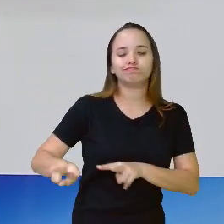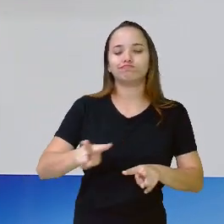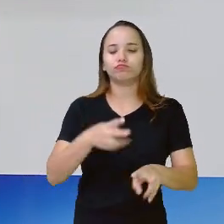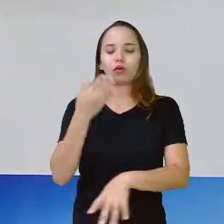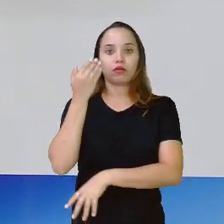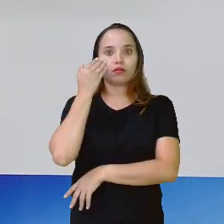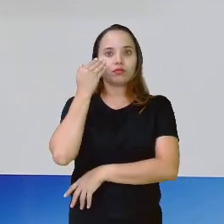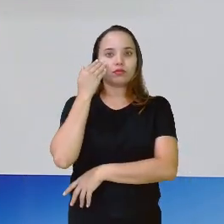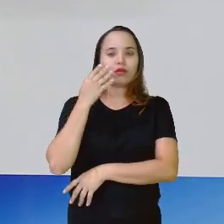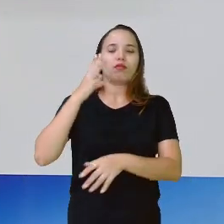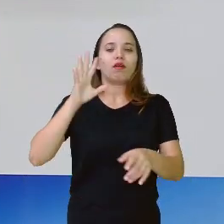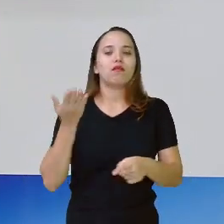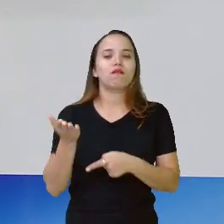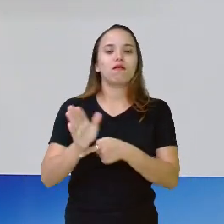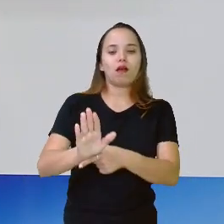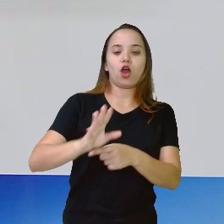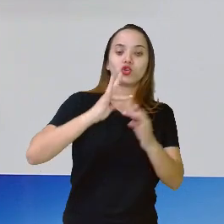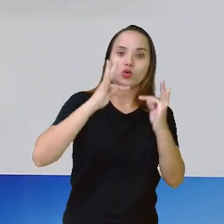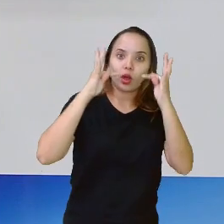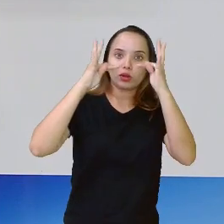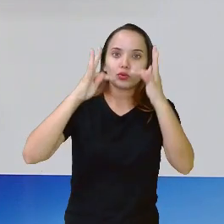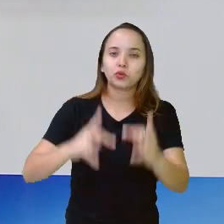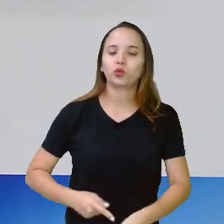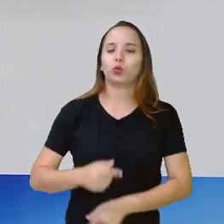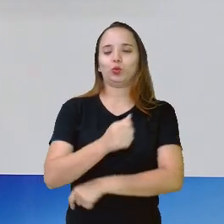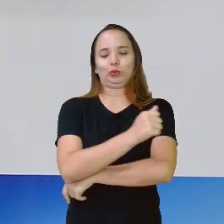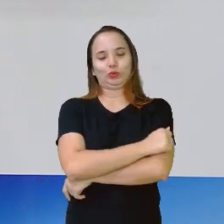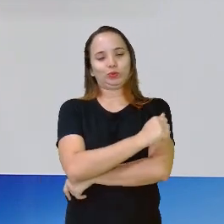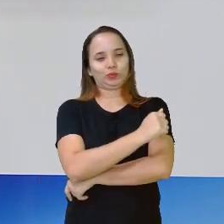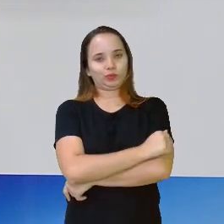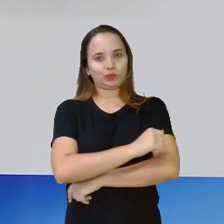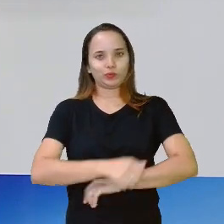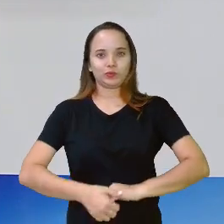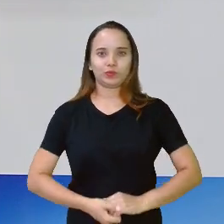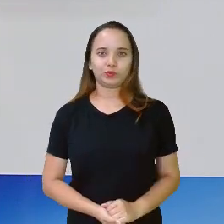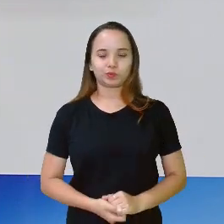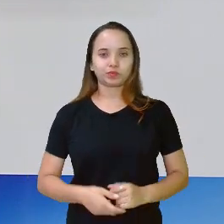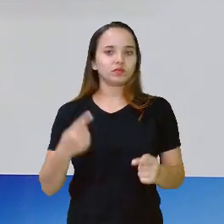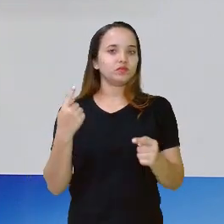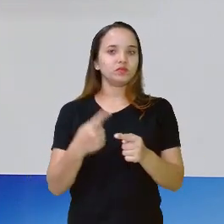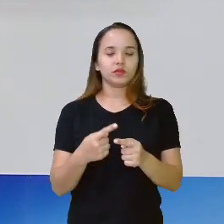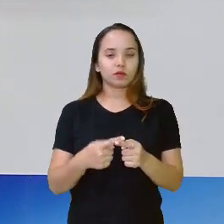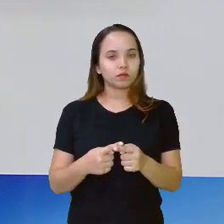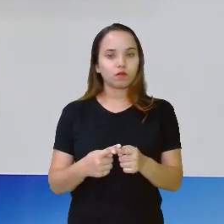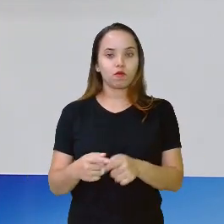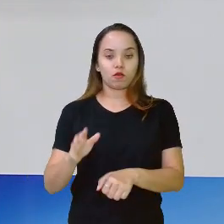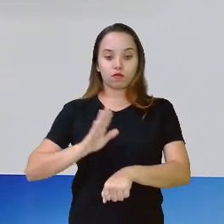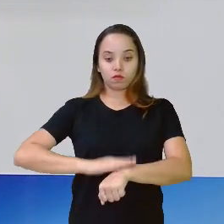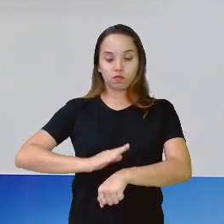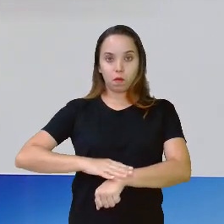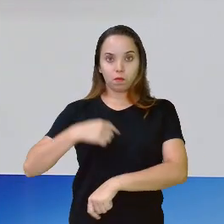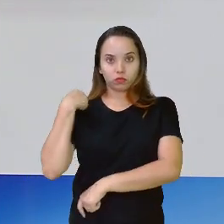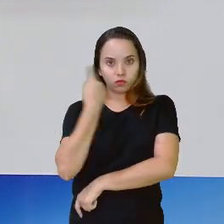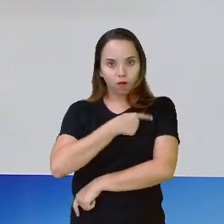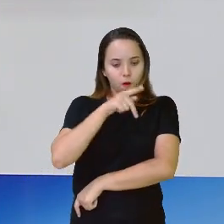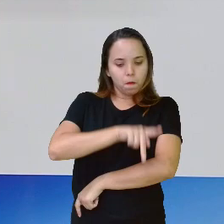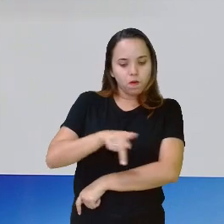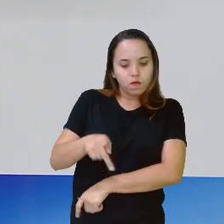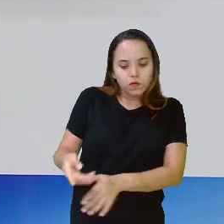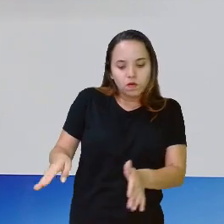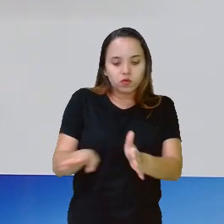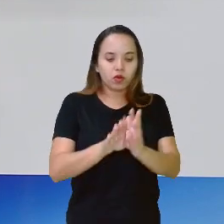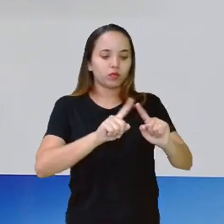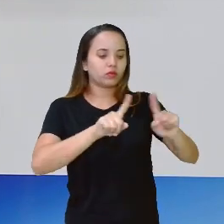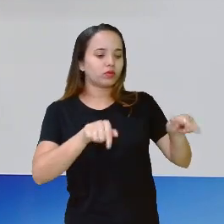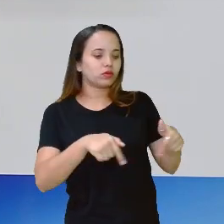para poder contemplar não só um estudante, mas todos os outros. Porque quando o professor ele chega na sala de aula, ele tem